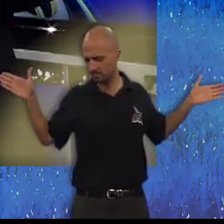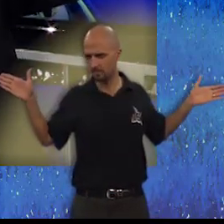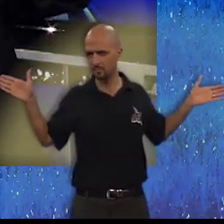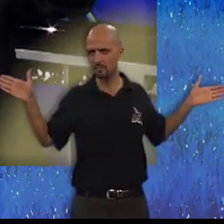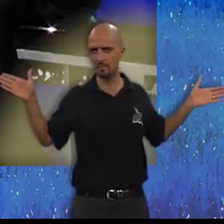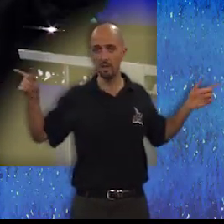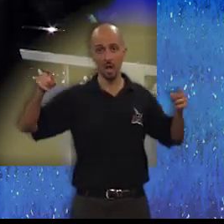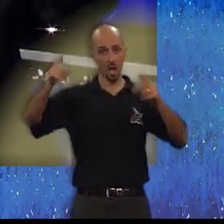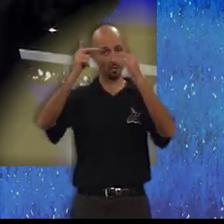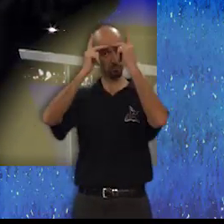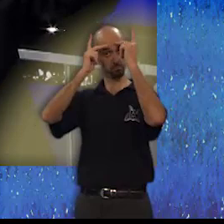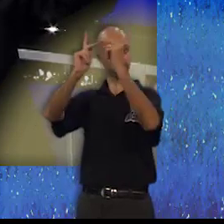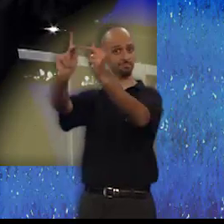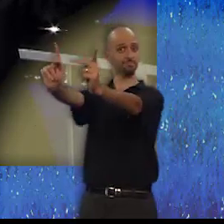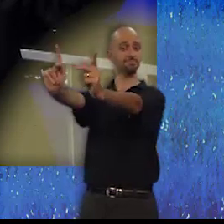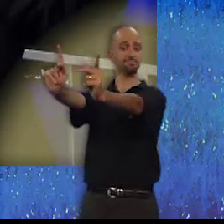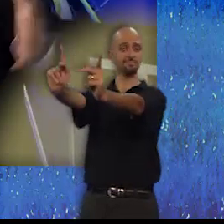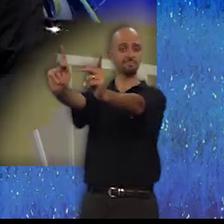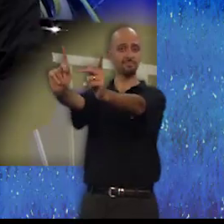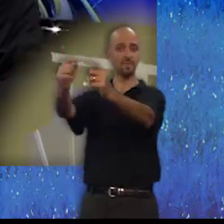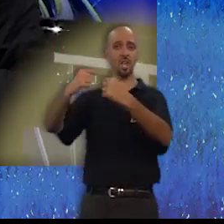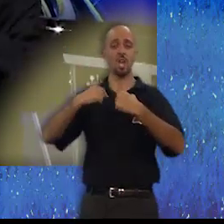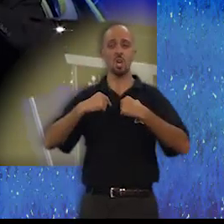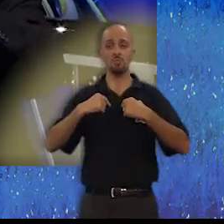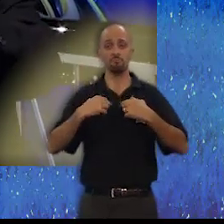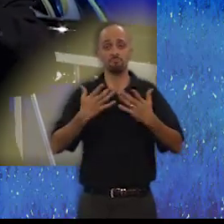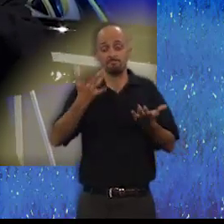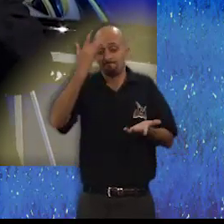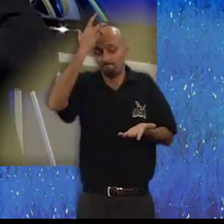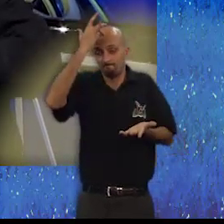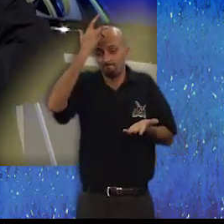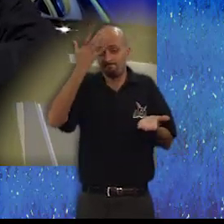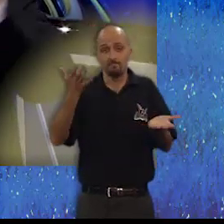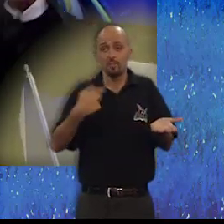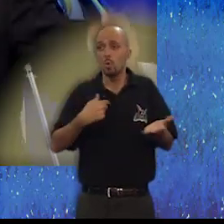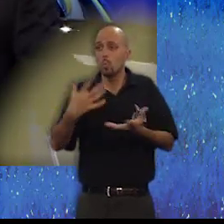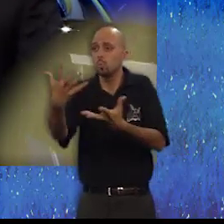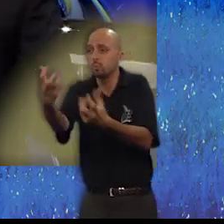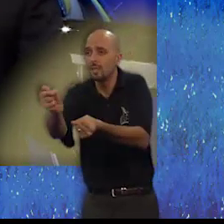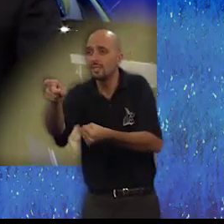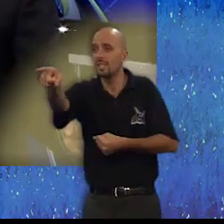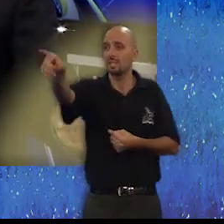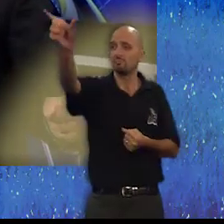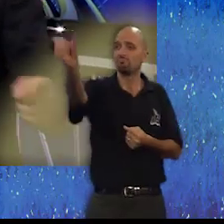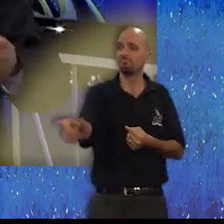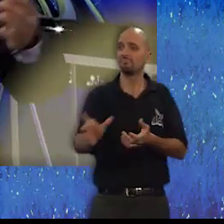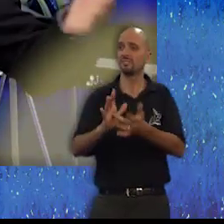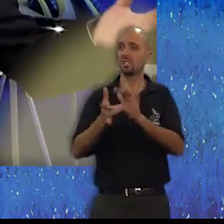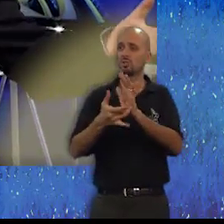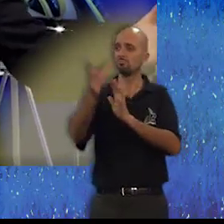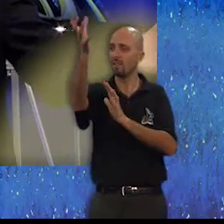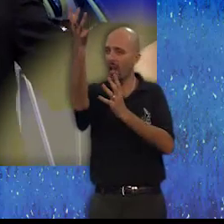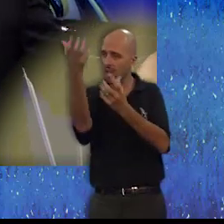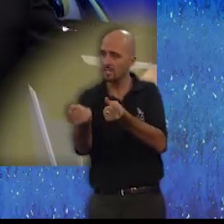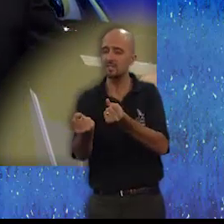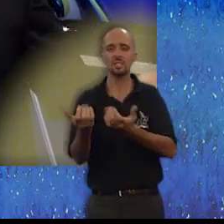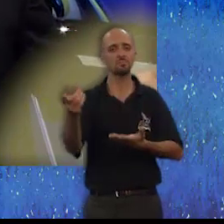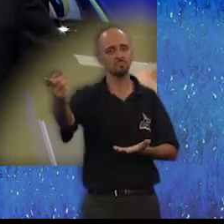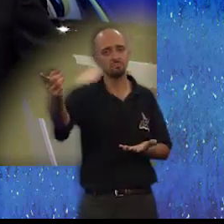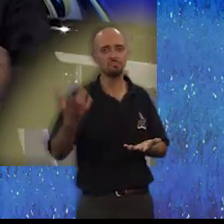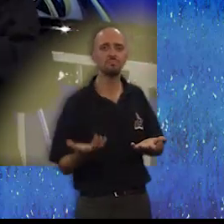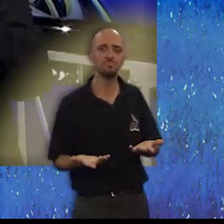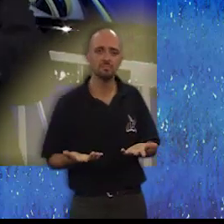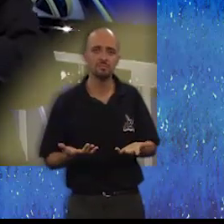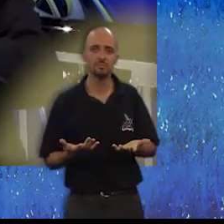e os méritos são dele. Nós não podemos fazer. Se você pudesse fazer alguma coisa para ser salvo, não precisaria Jesus morrer na